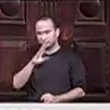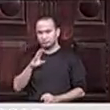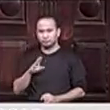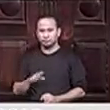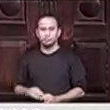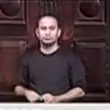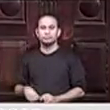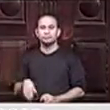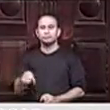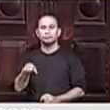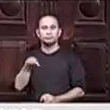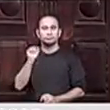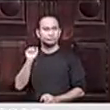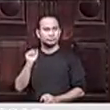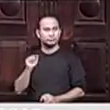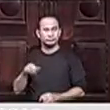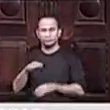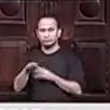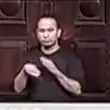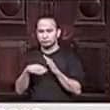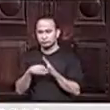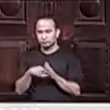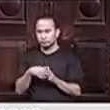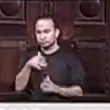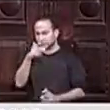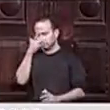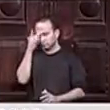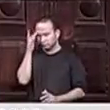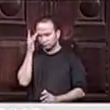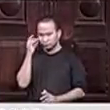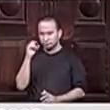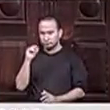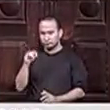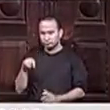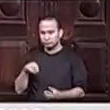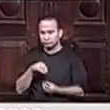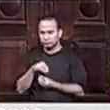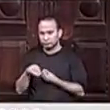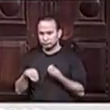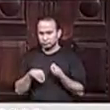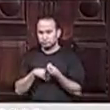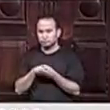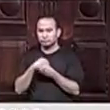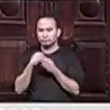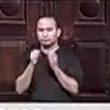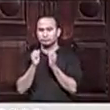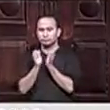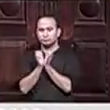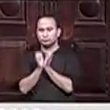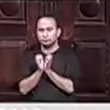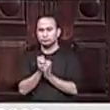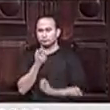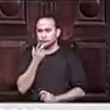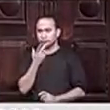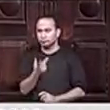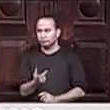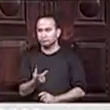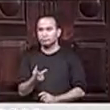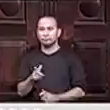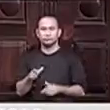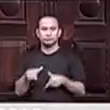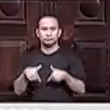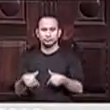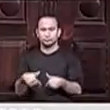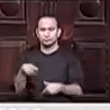isso, chamo a todos aqueles que integram o nosso partido a uma reflexão sobre o posicionamento